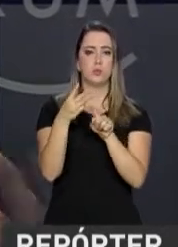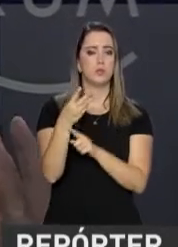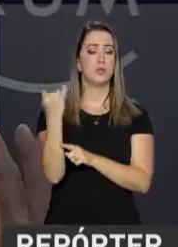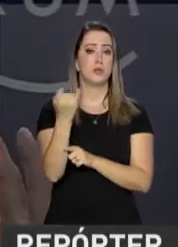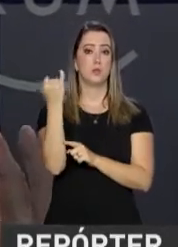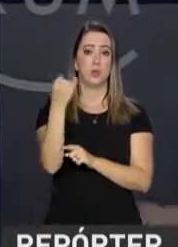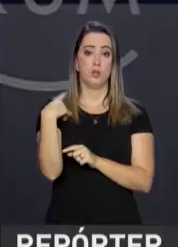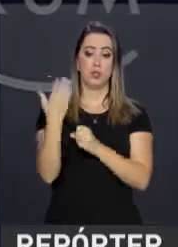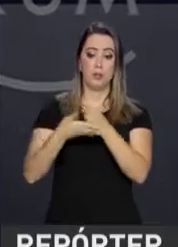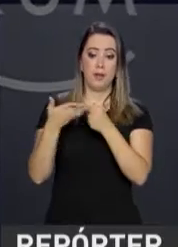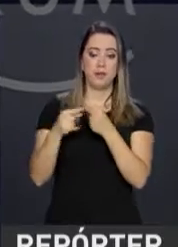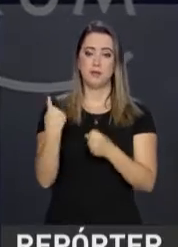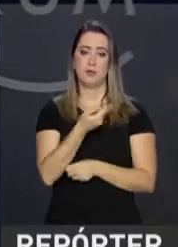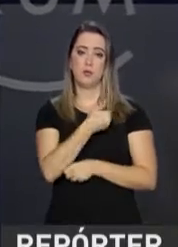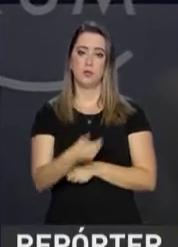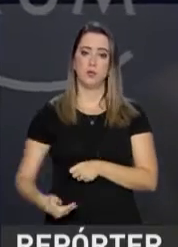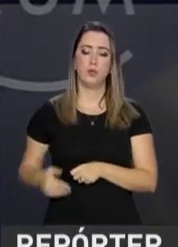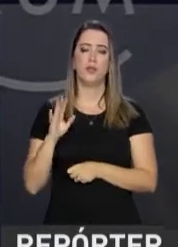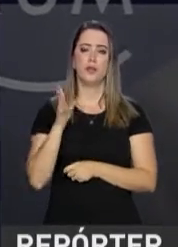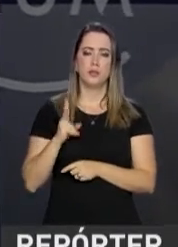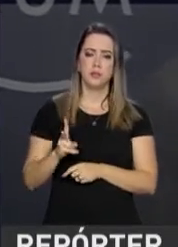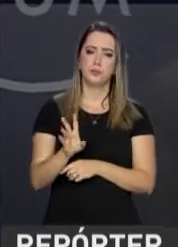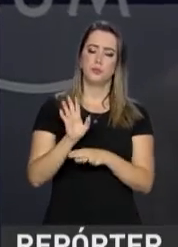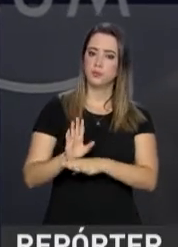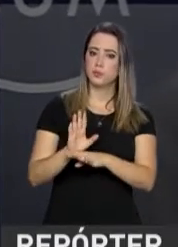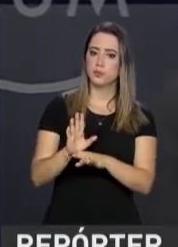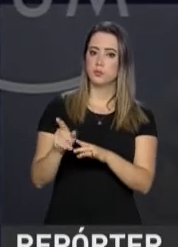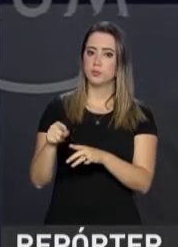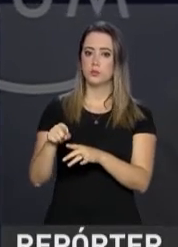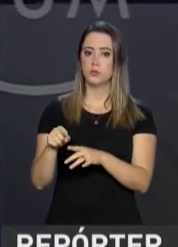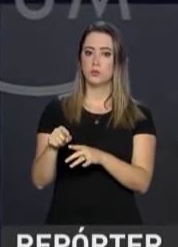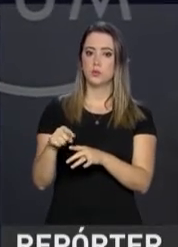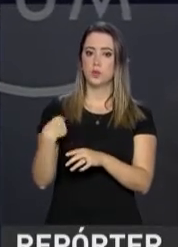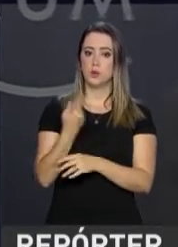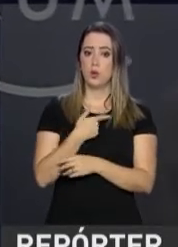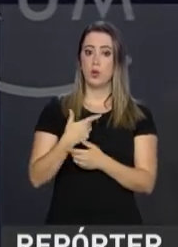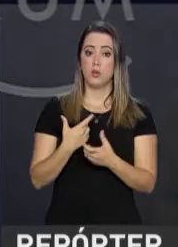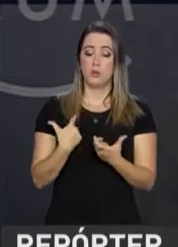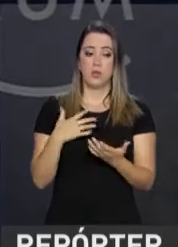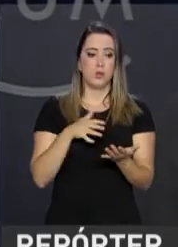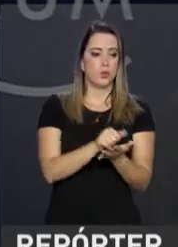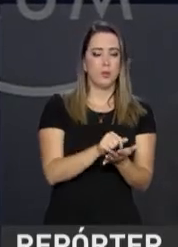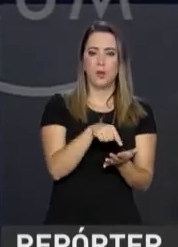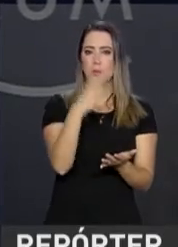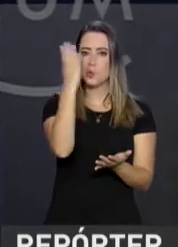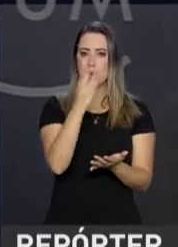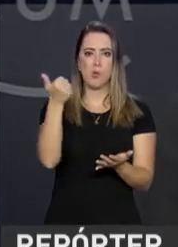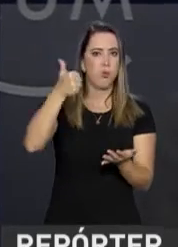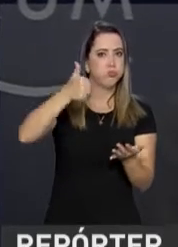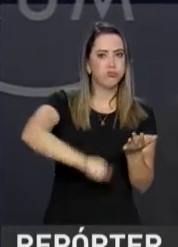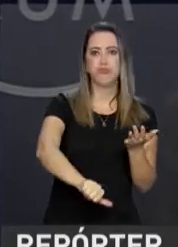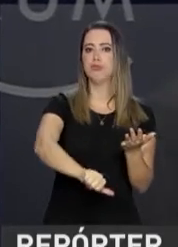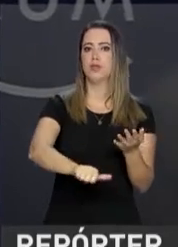nosso governo e ressaltou que desde o início nós apanhamos brasil com uma recepção extraordinária e